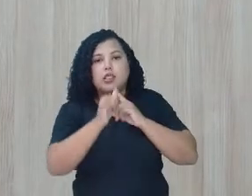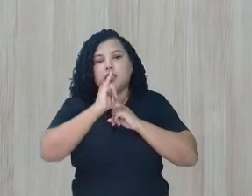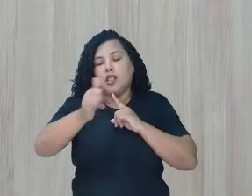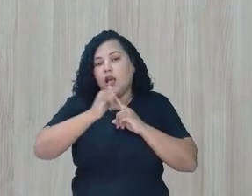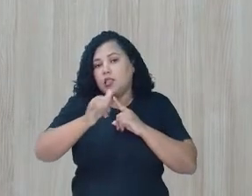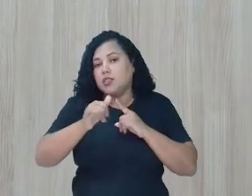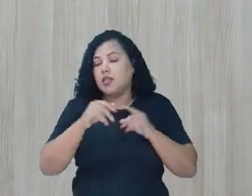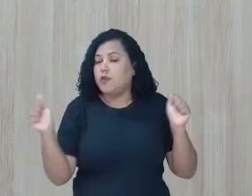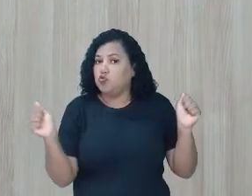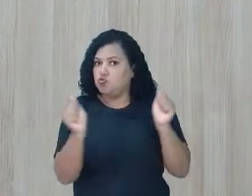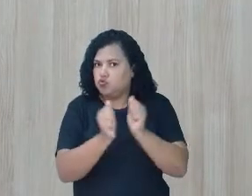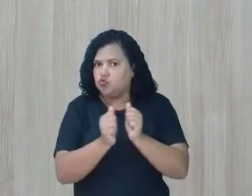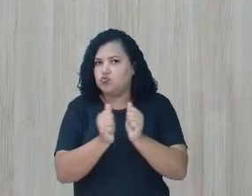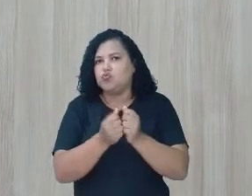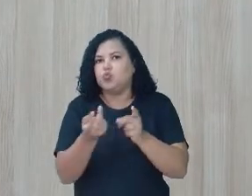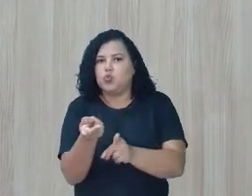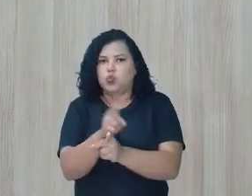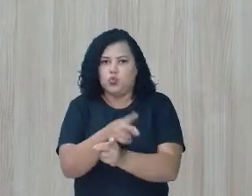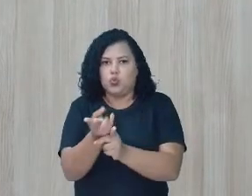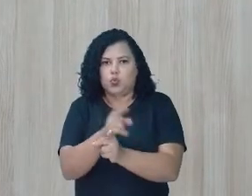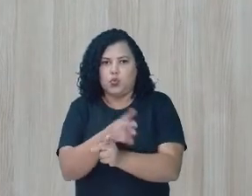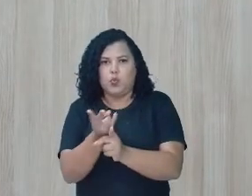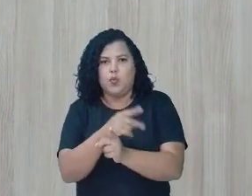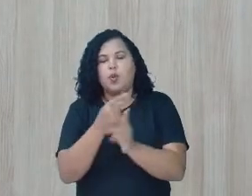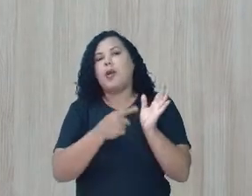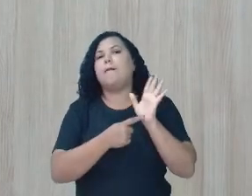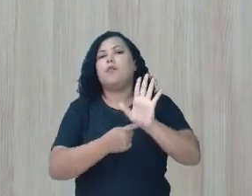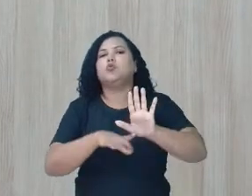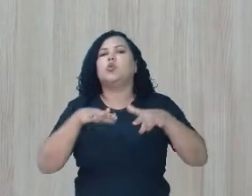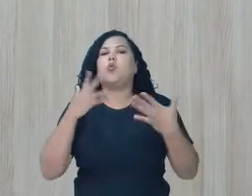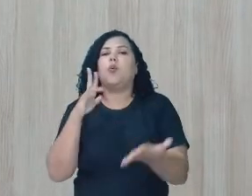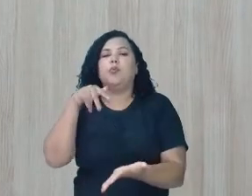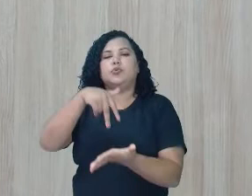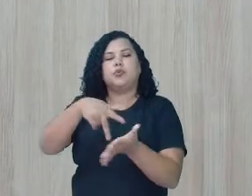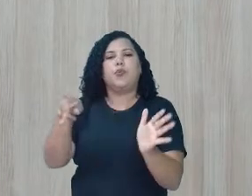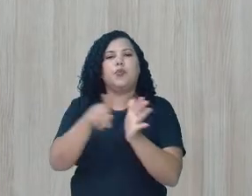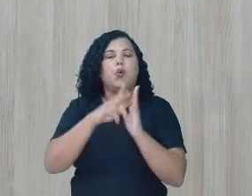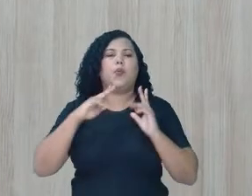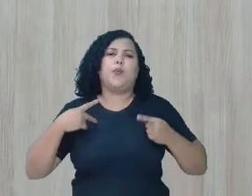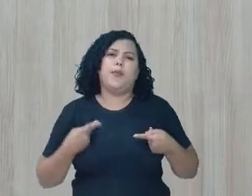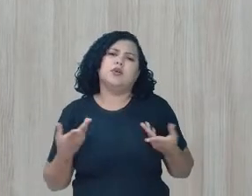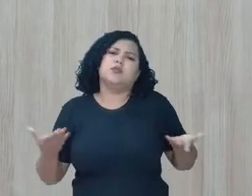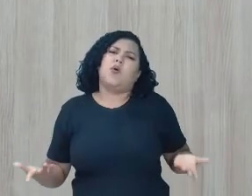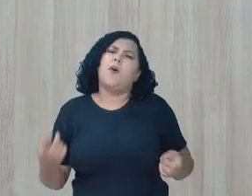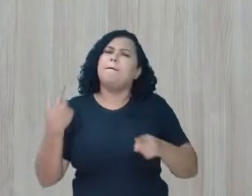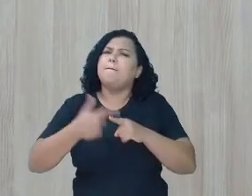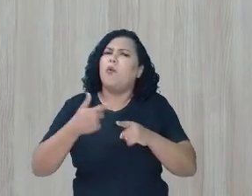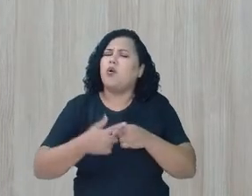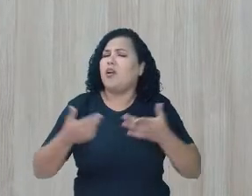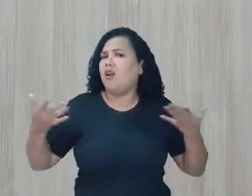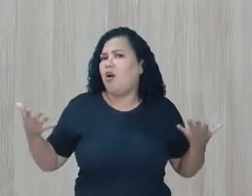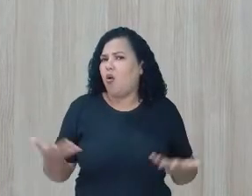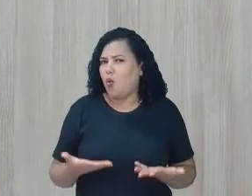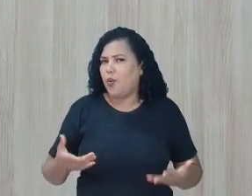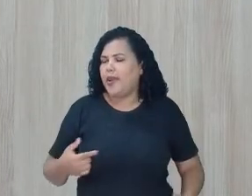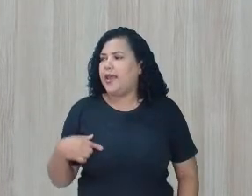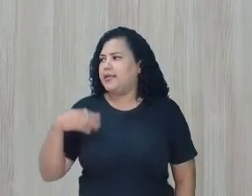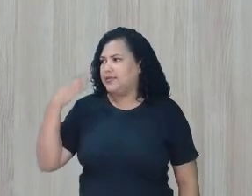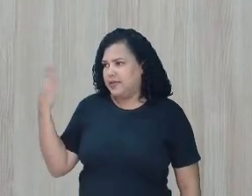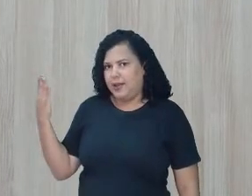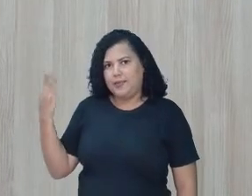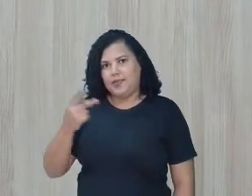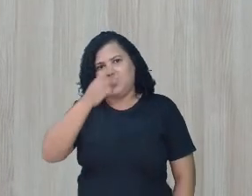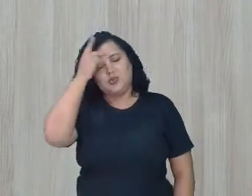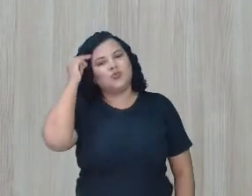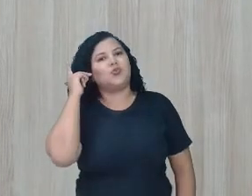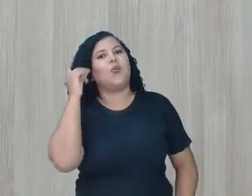funcionando juntas nesse híbrido para apontar posicionamentos humanos. Olha, por que que agora esse narrador, esse eu